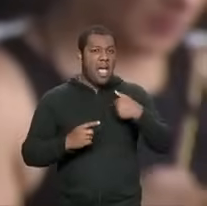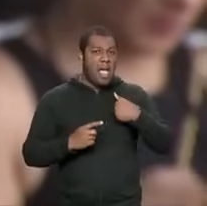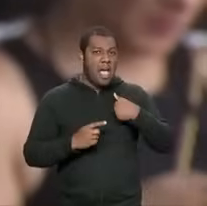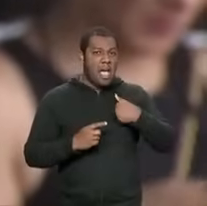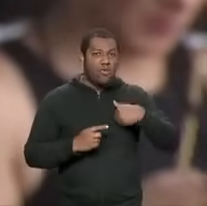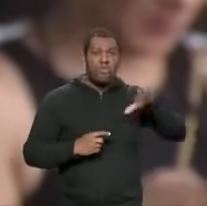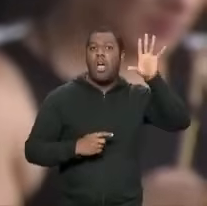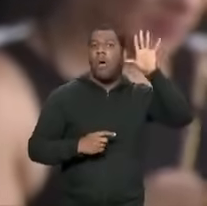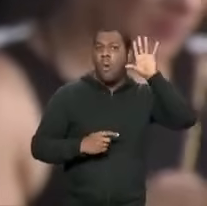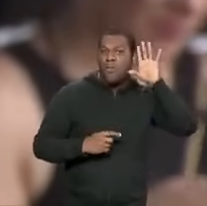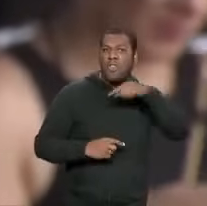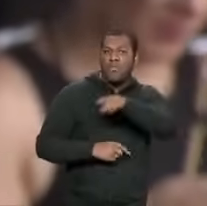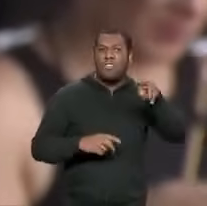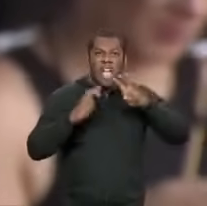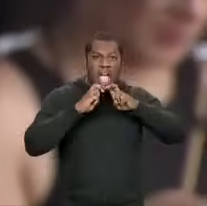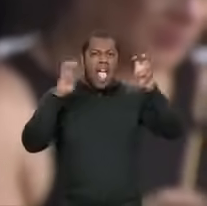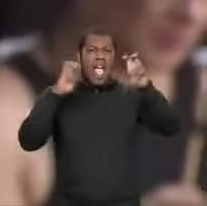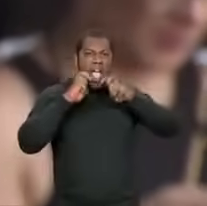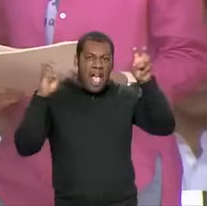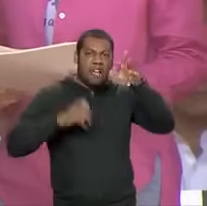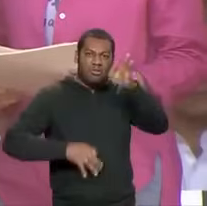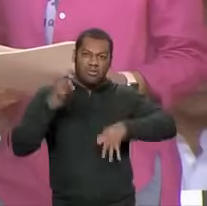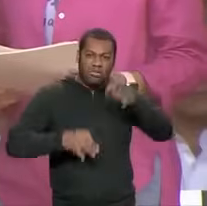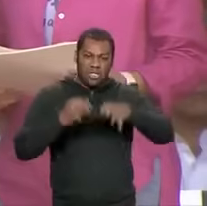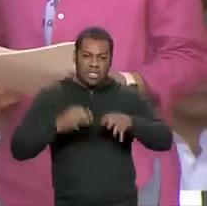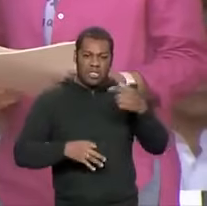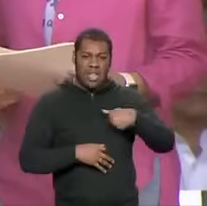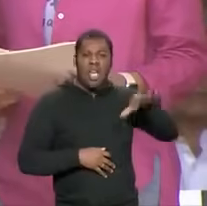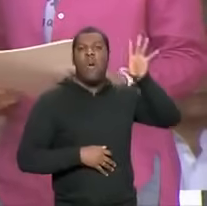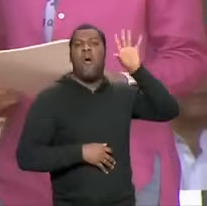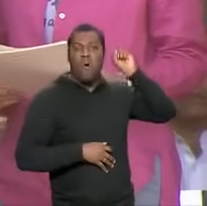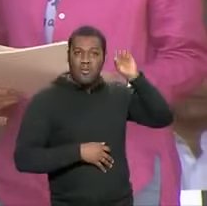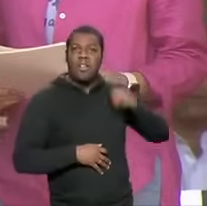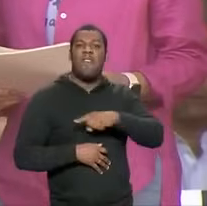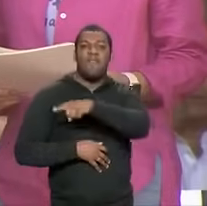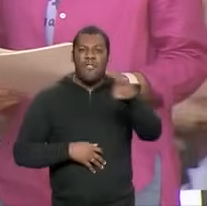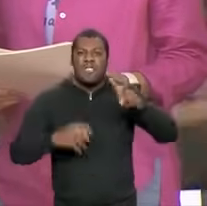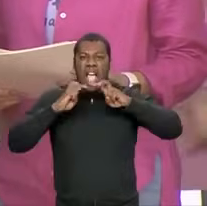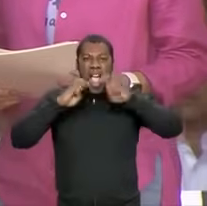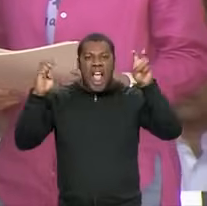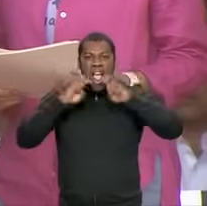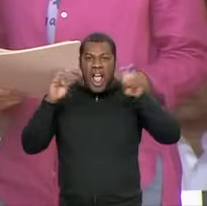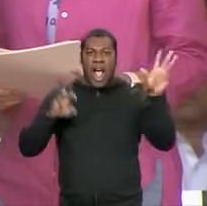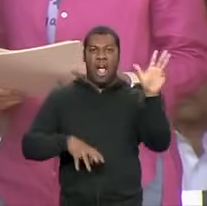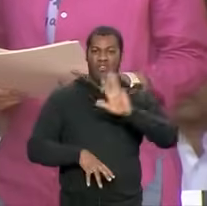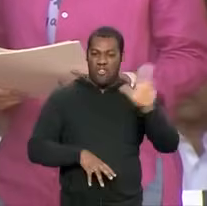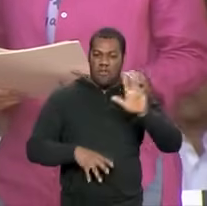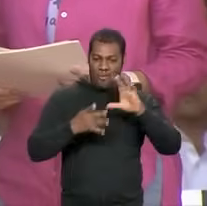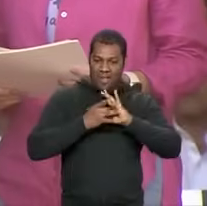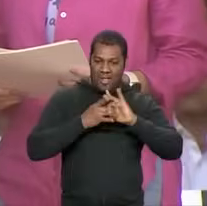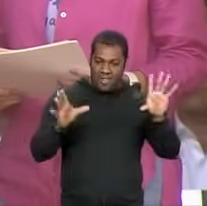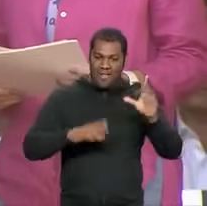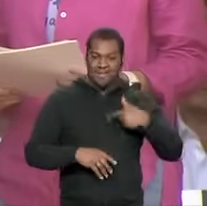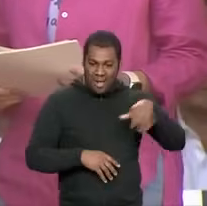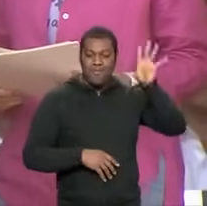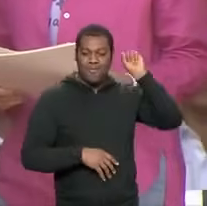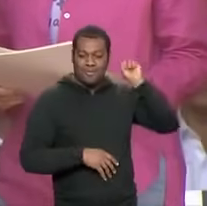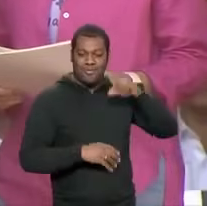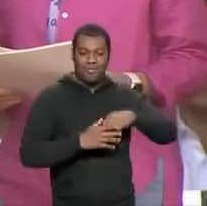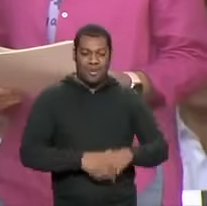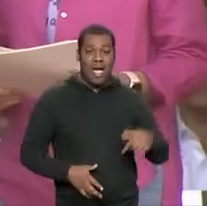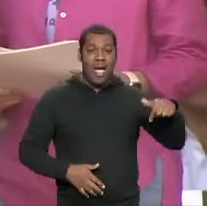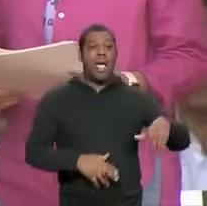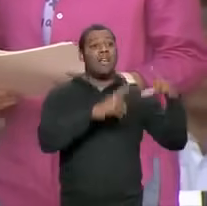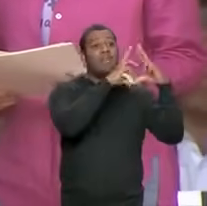repetiram tantas vezes o clamor de Lula Livre aqui em Brasília O